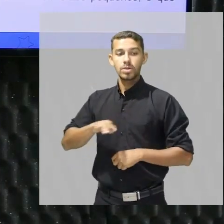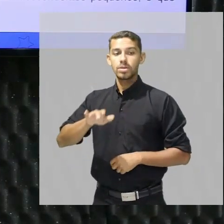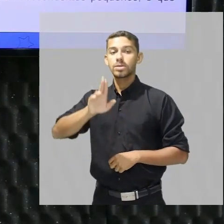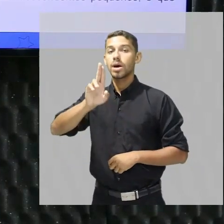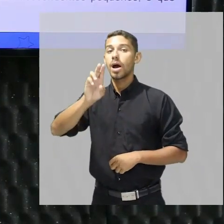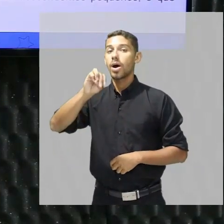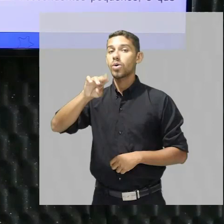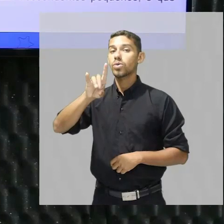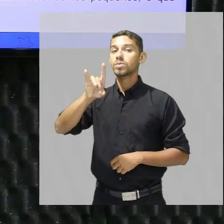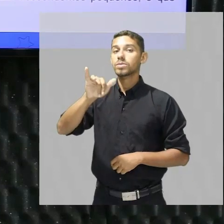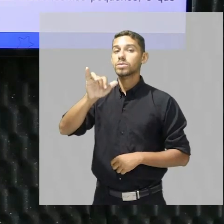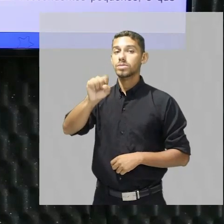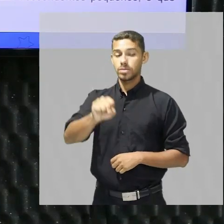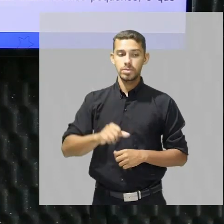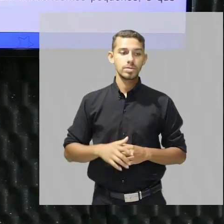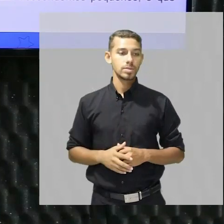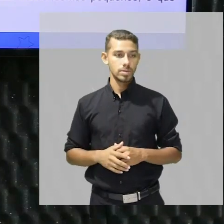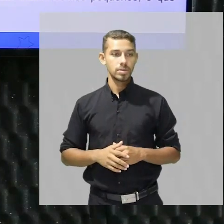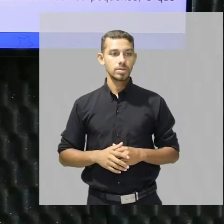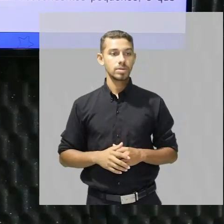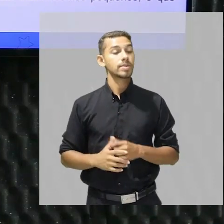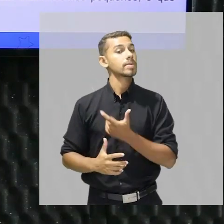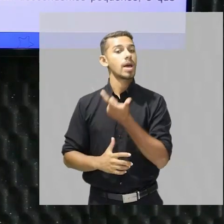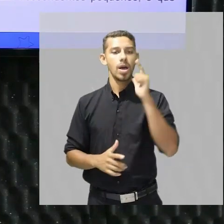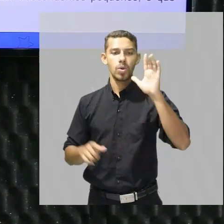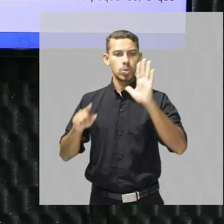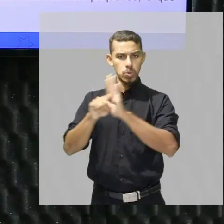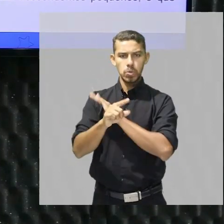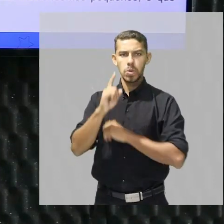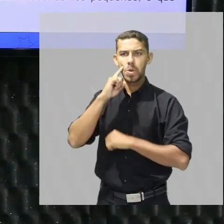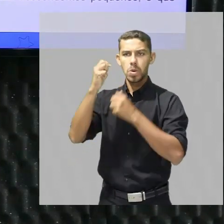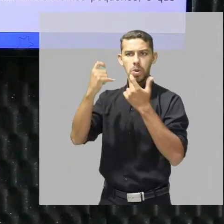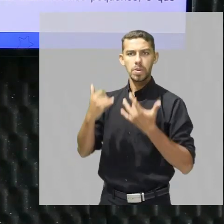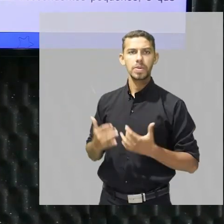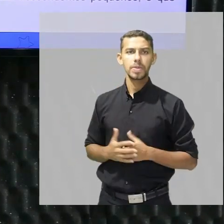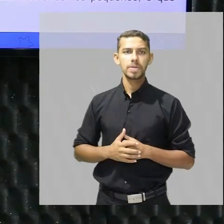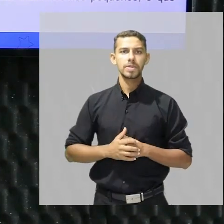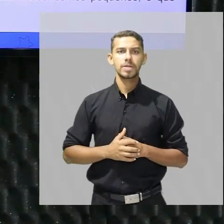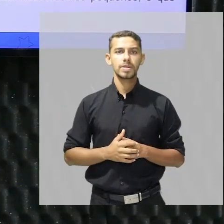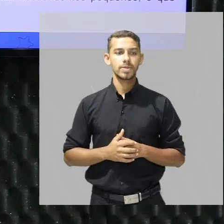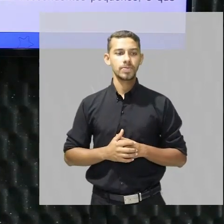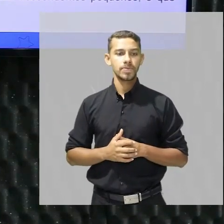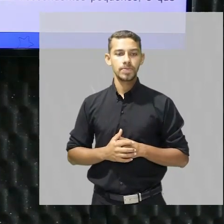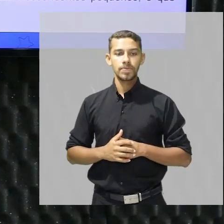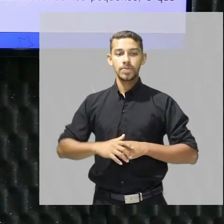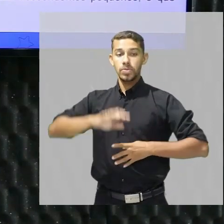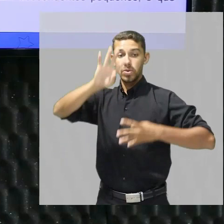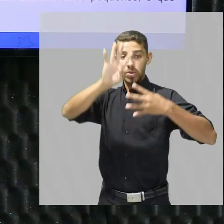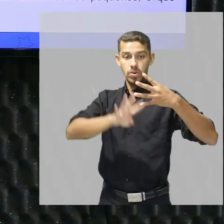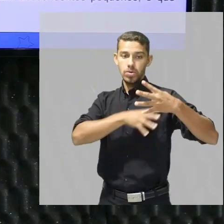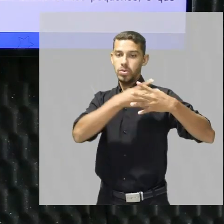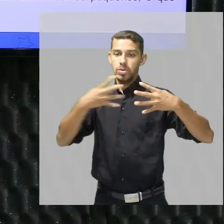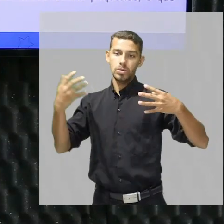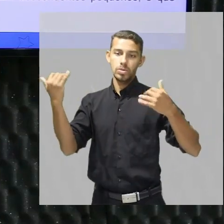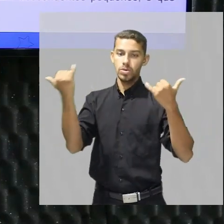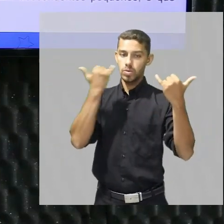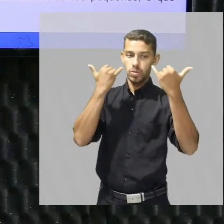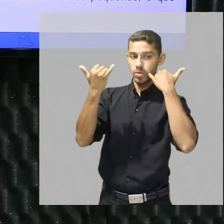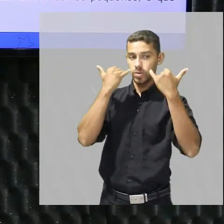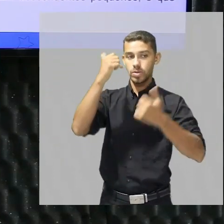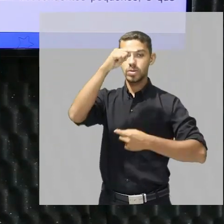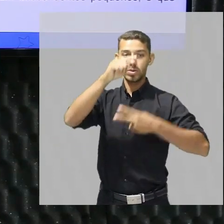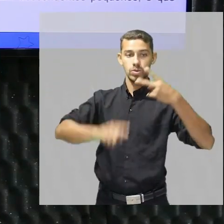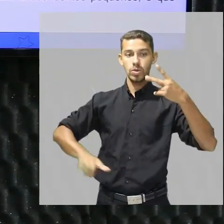umidade. Gente, essa outra questão, ela fala o seguinte: no quadro estão apresentadas informações sobre